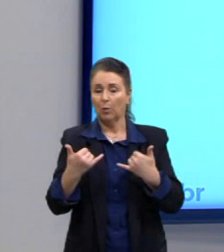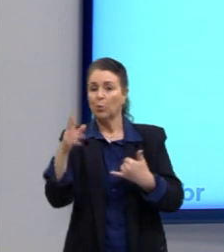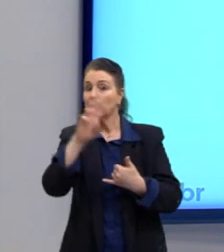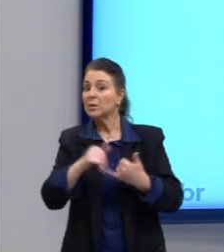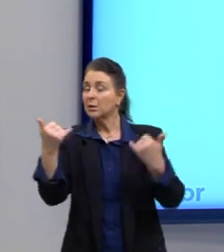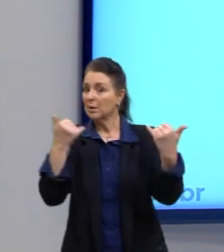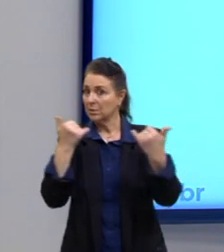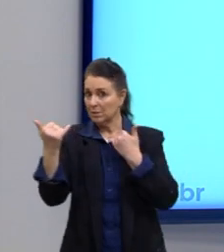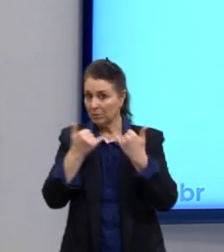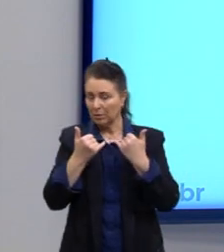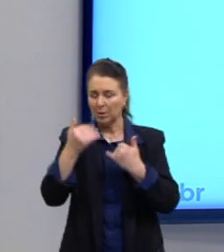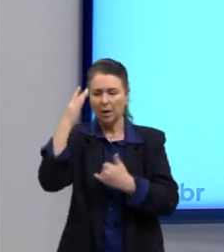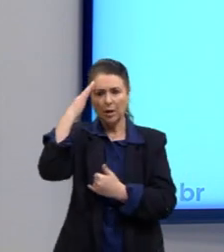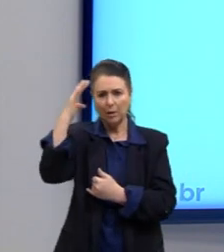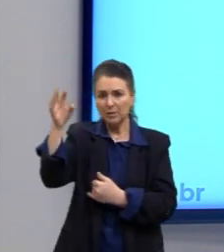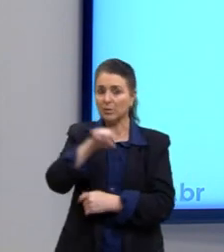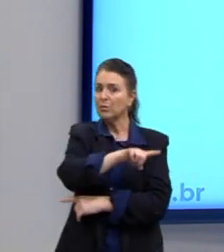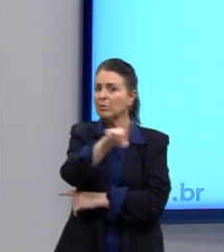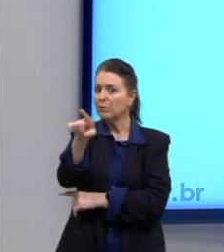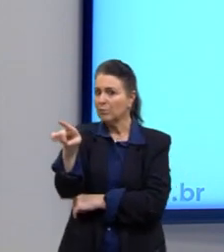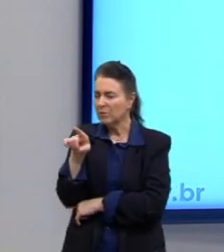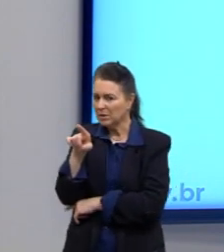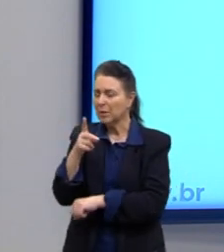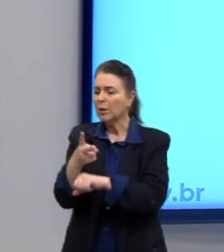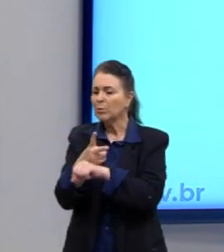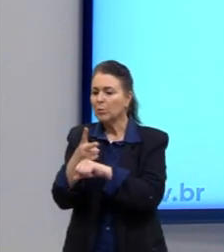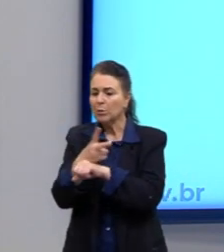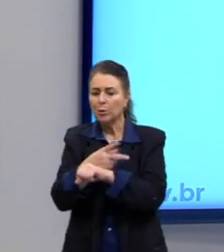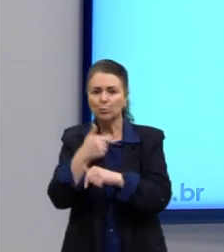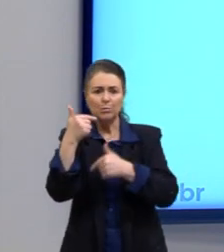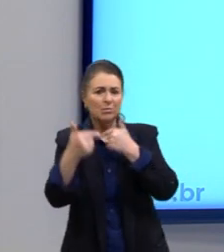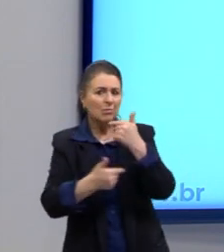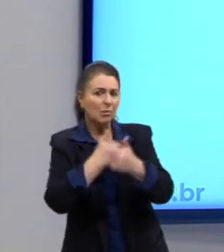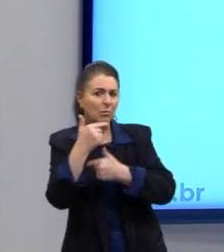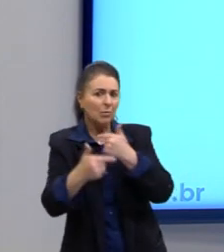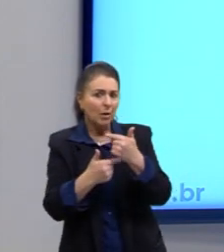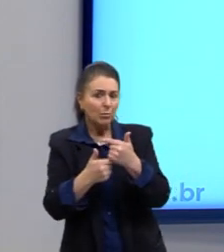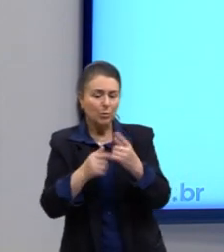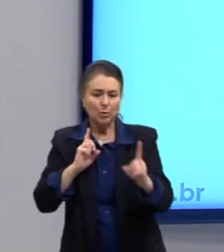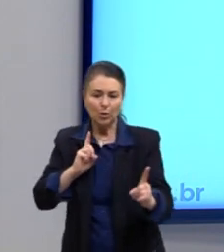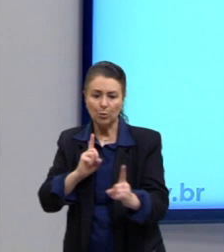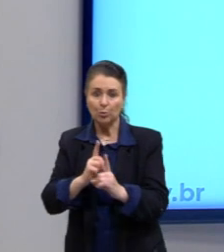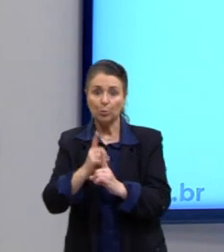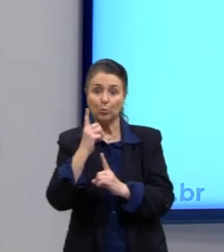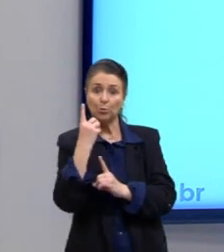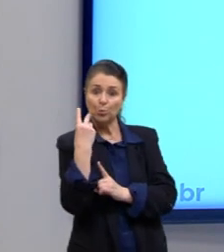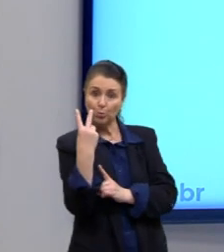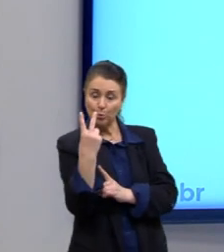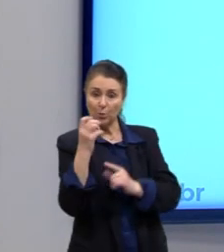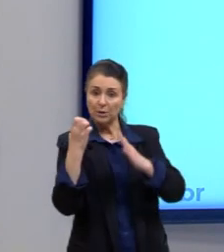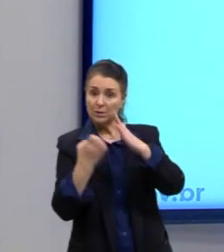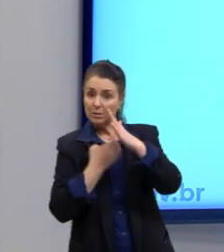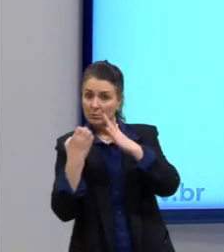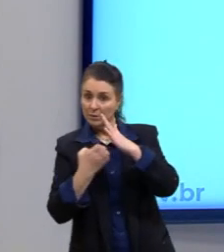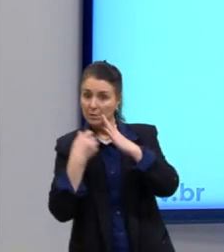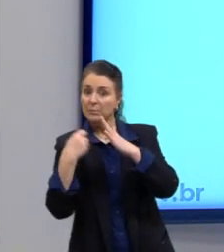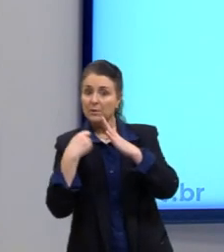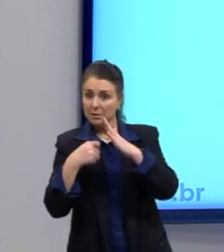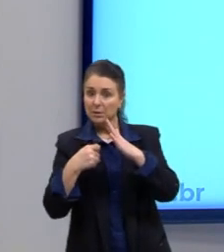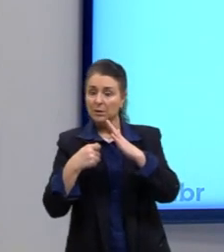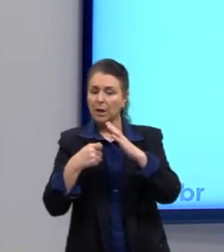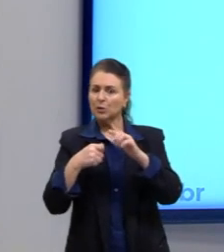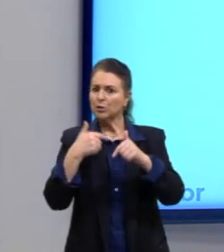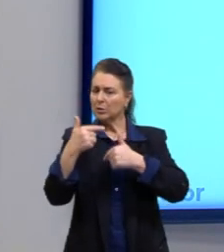acima Imagine que você está à procura de um emprego e duas empresas que precisam de novos funcionários